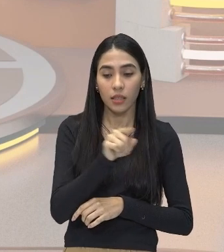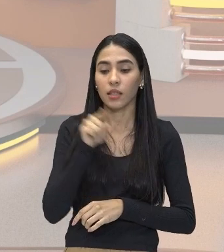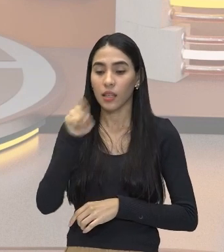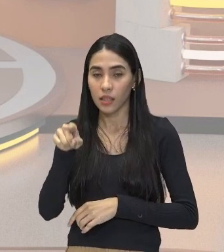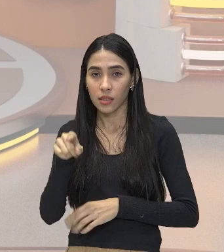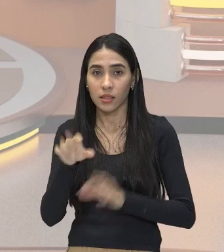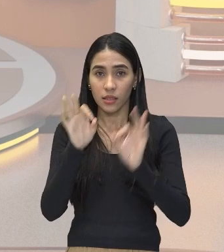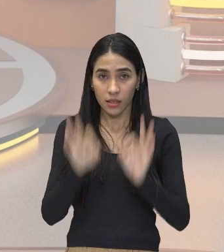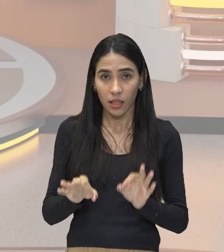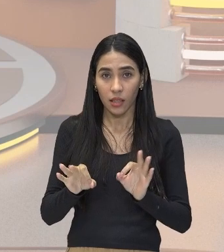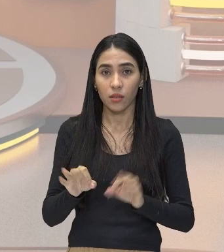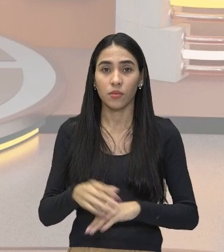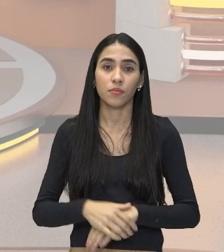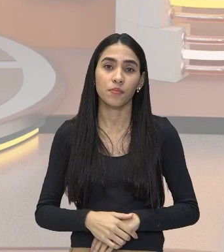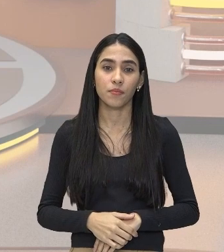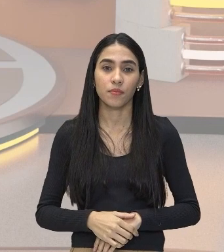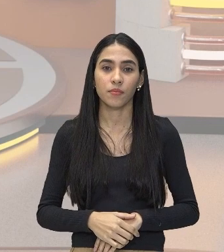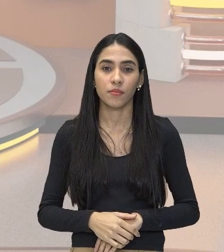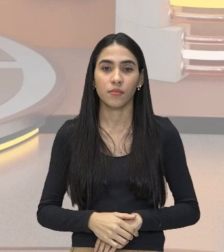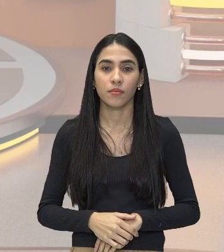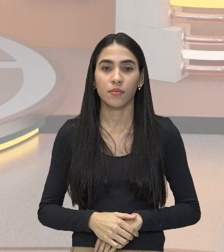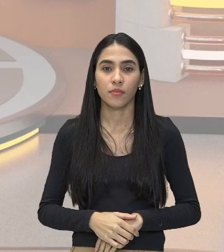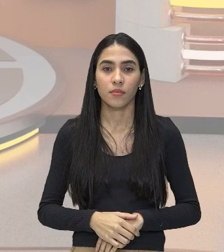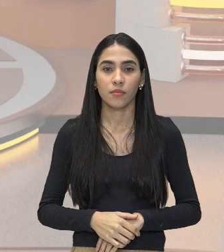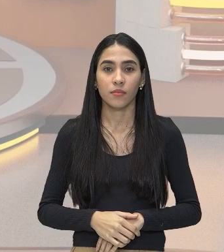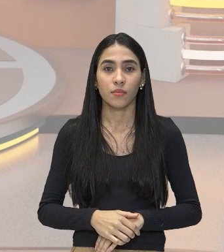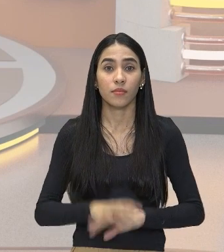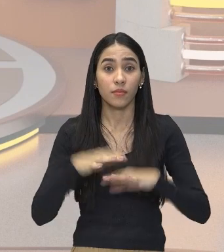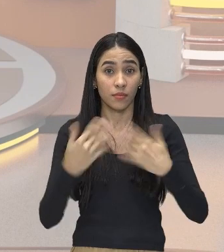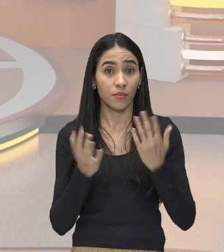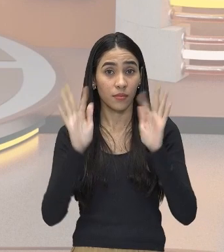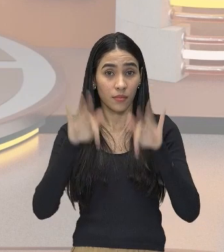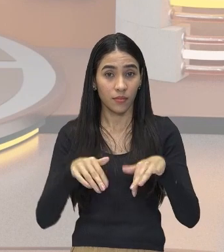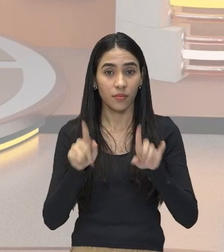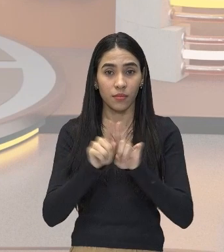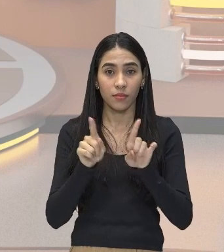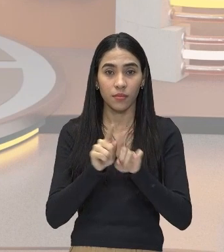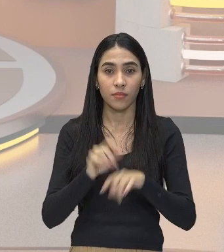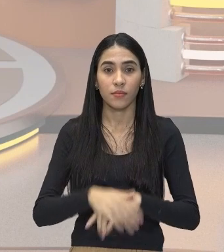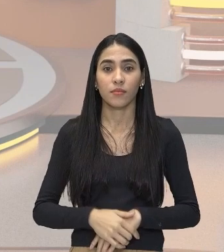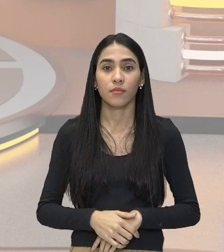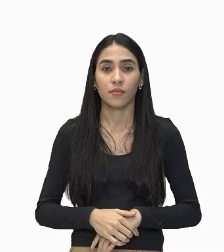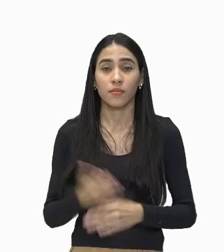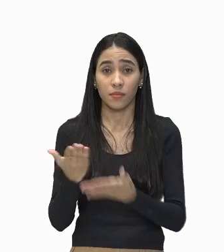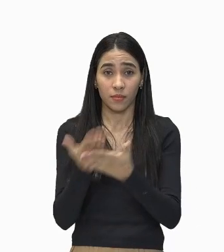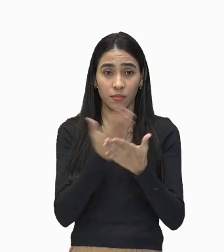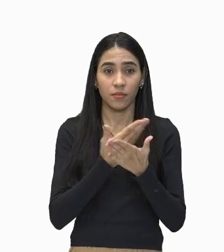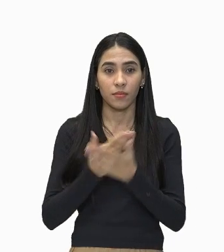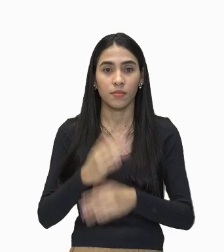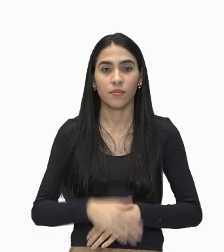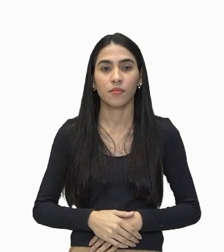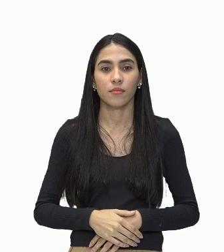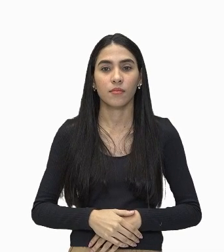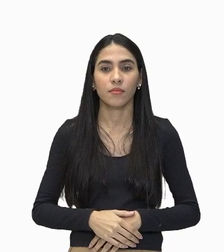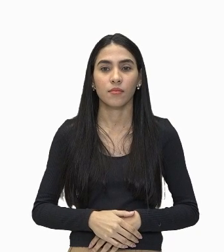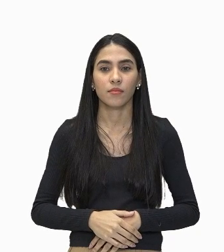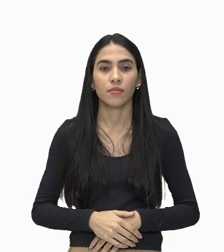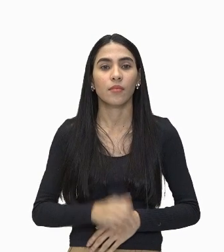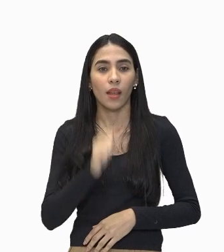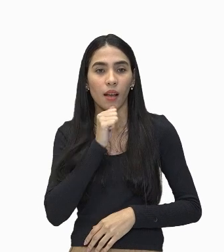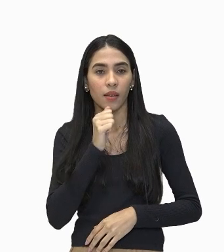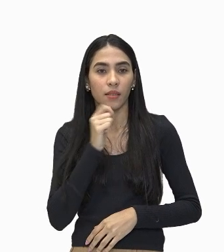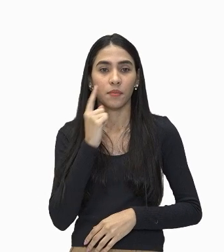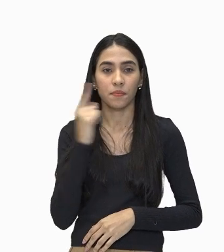aquilo, determinando as coisas. E para a gente finalizando aqui já essa nossa aula, ainda